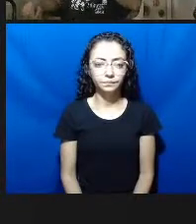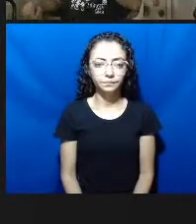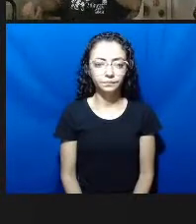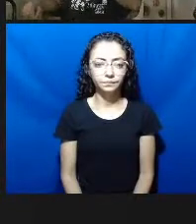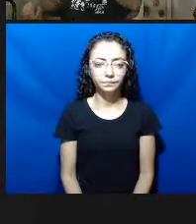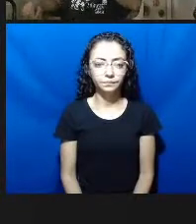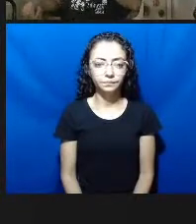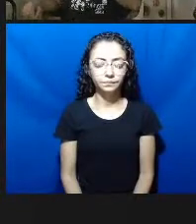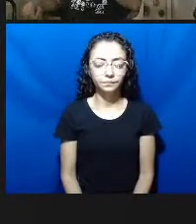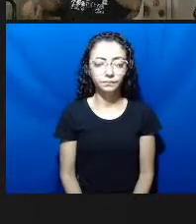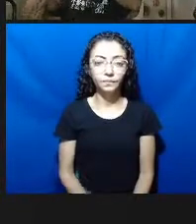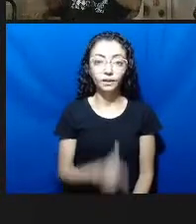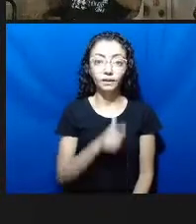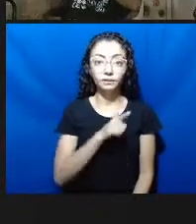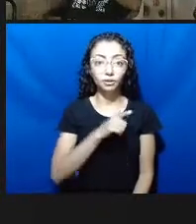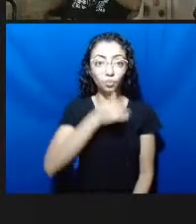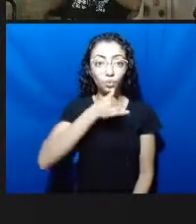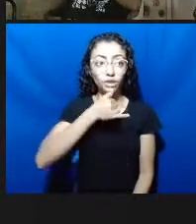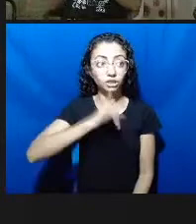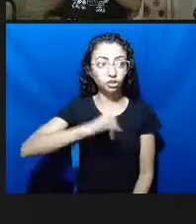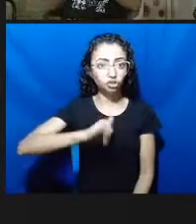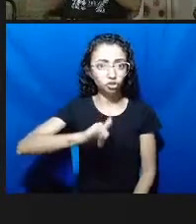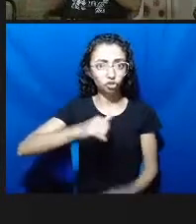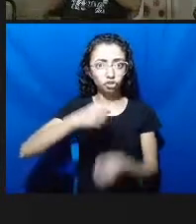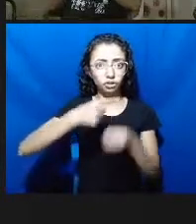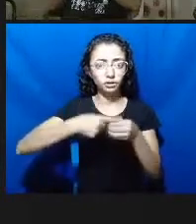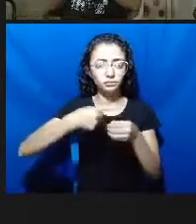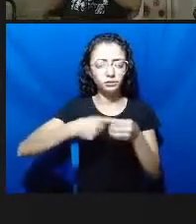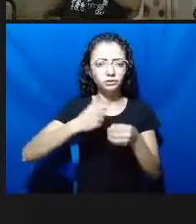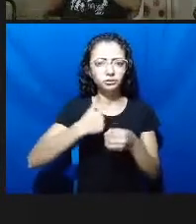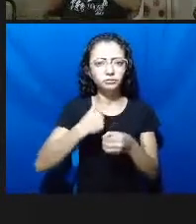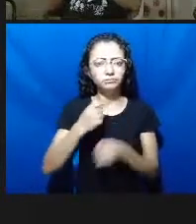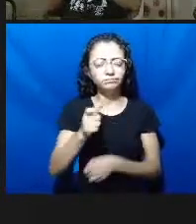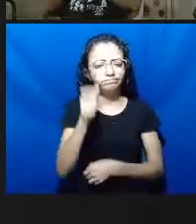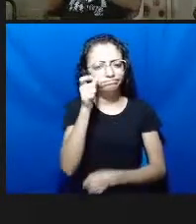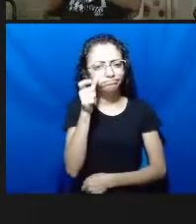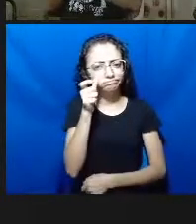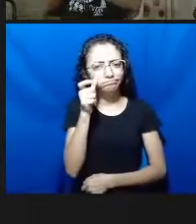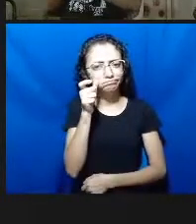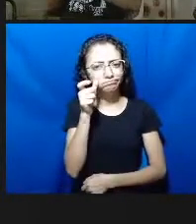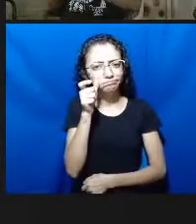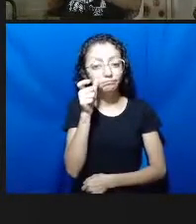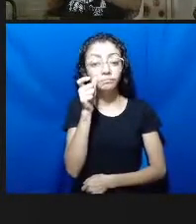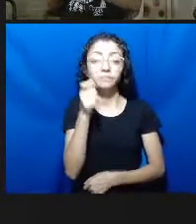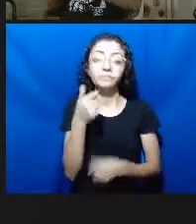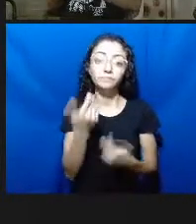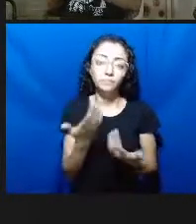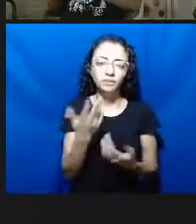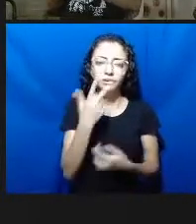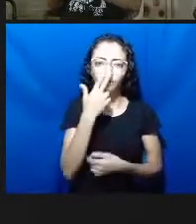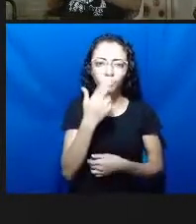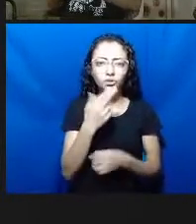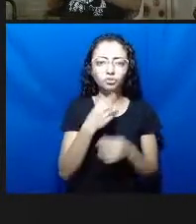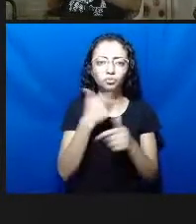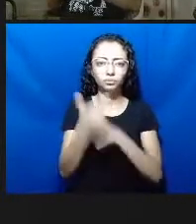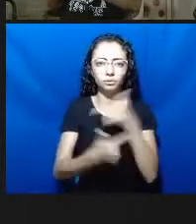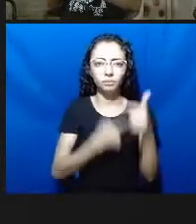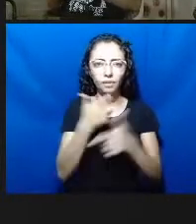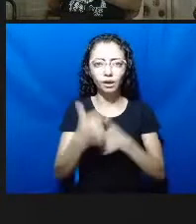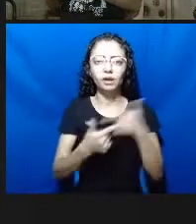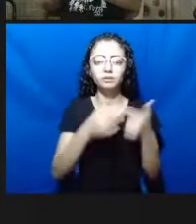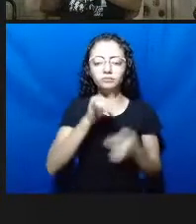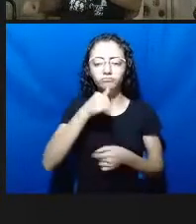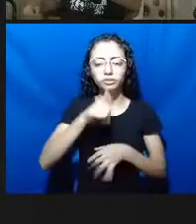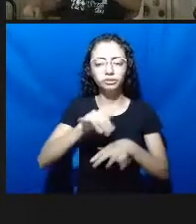Tem uma energia na cidade aqui que eu acho interessante e que eu acho que esse trabalho se nutre um pouco dessa energia, que